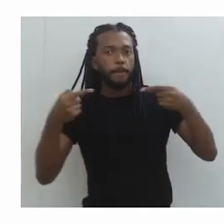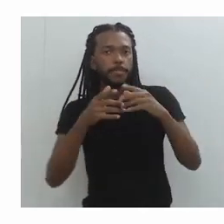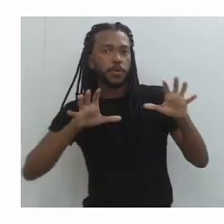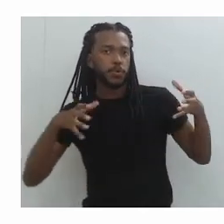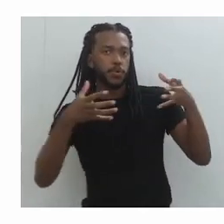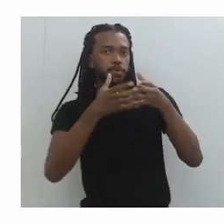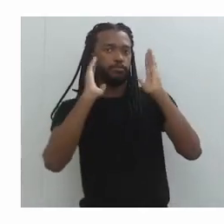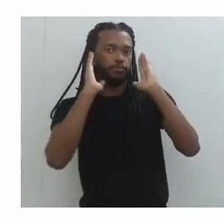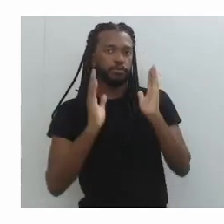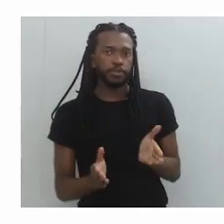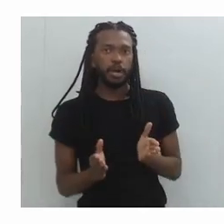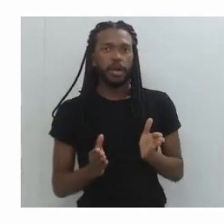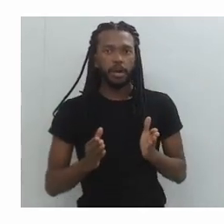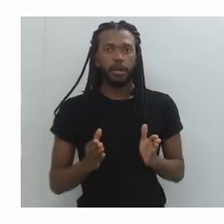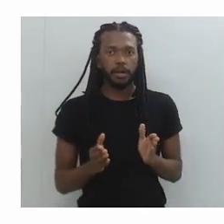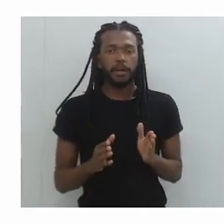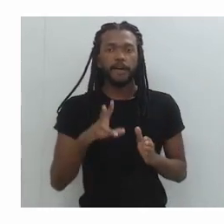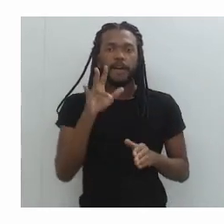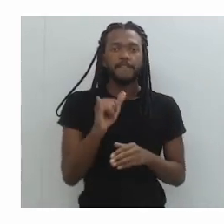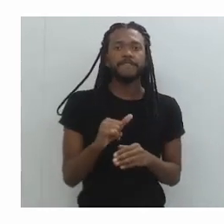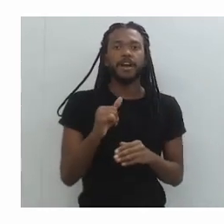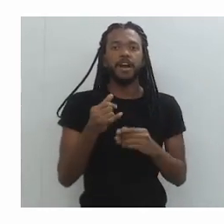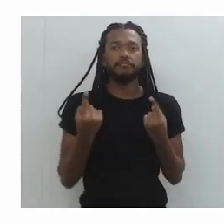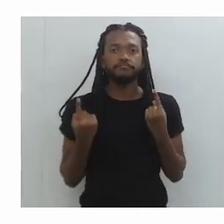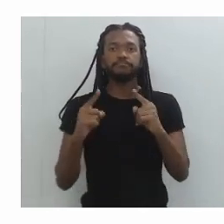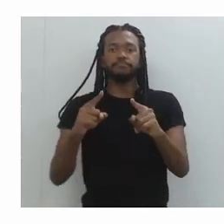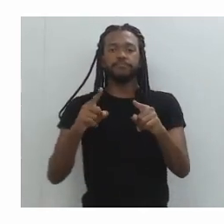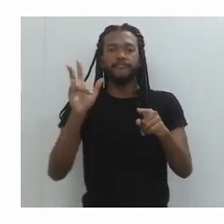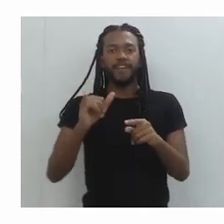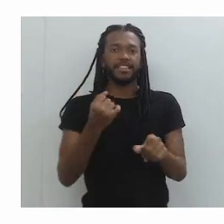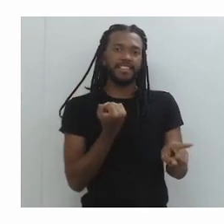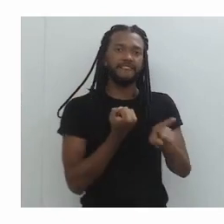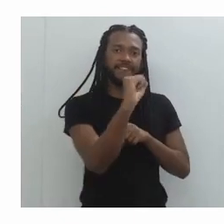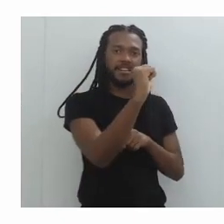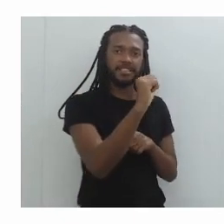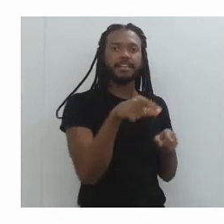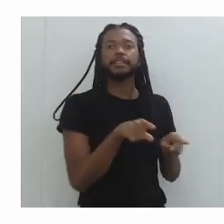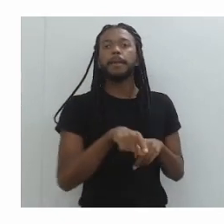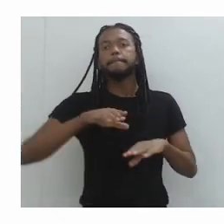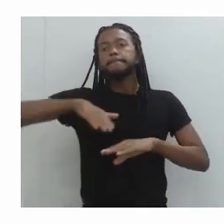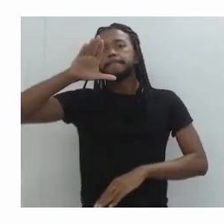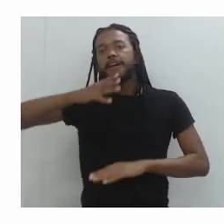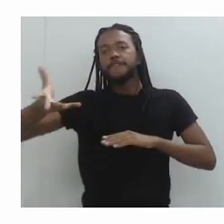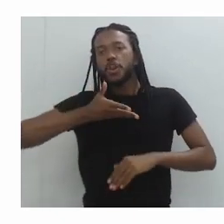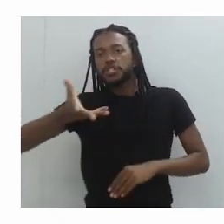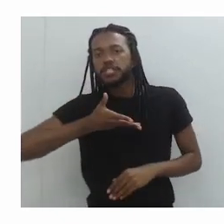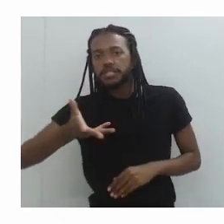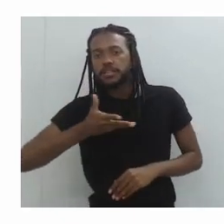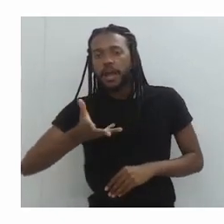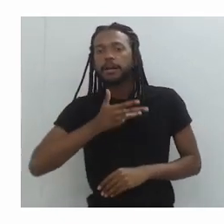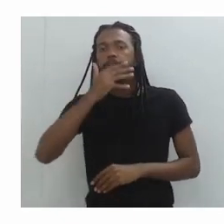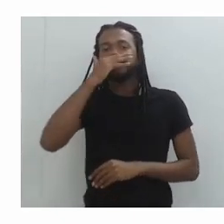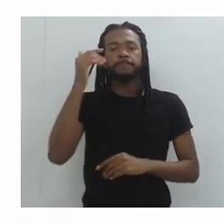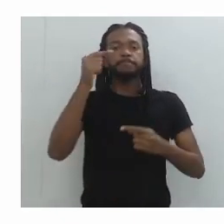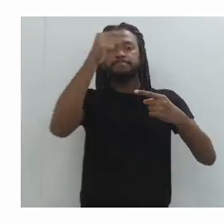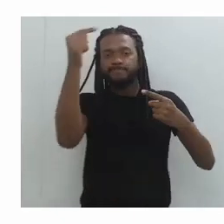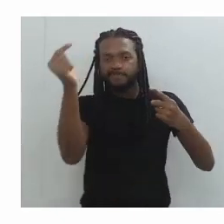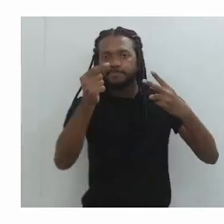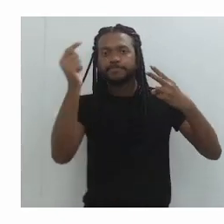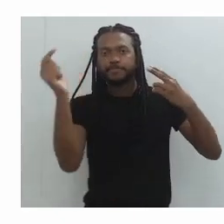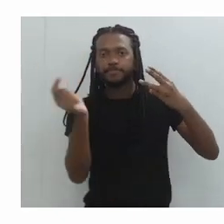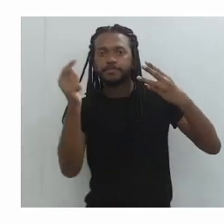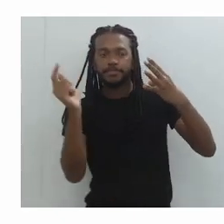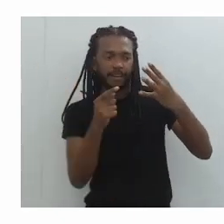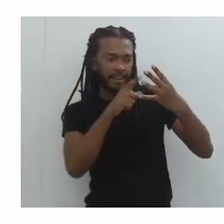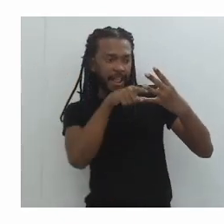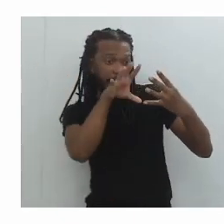quem é que vai atacar, quem é que vai defender, quem é que tem a maior velocidade. Tudo isso você vai